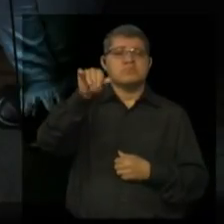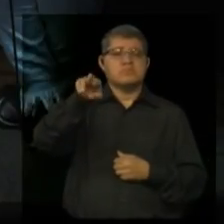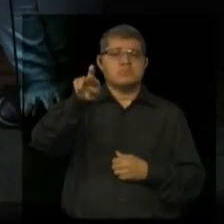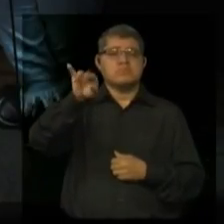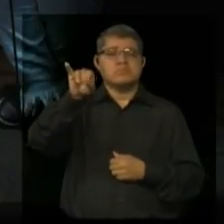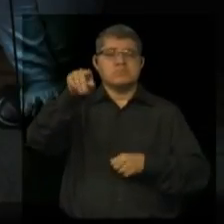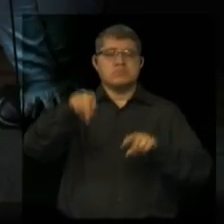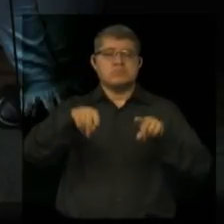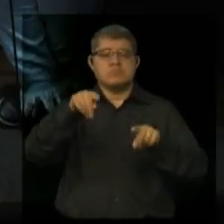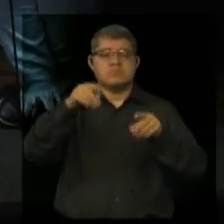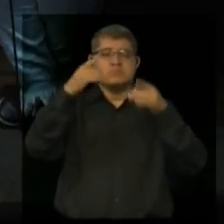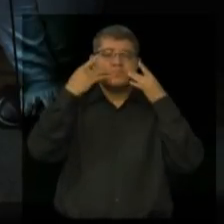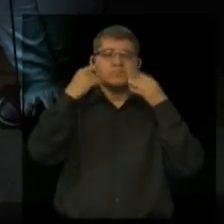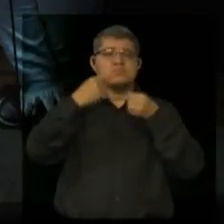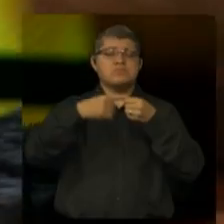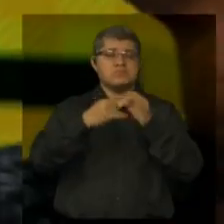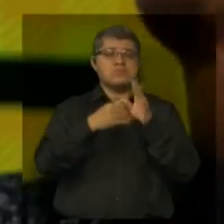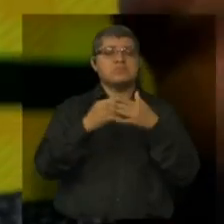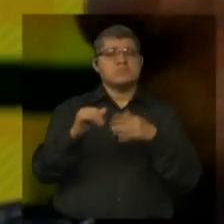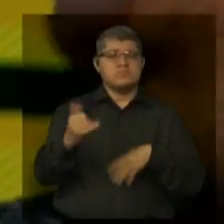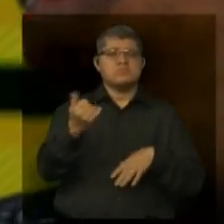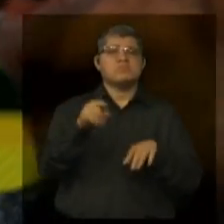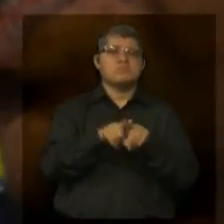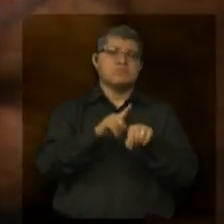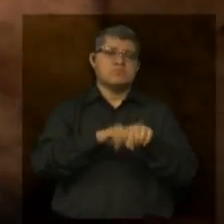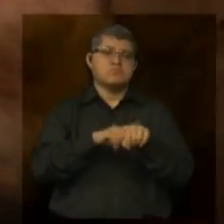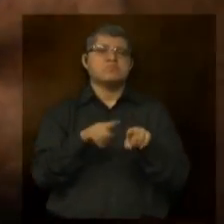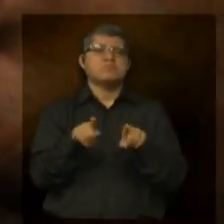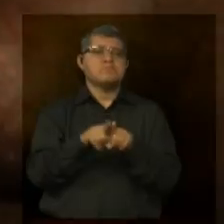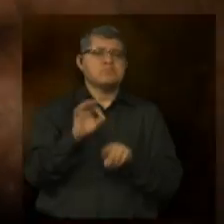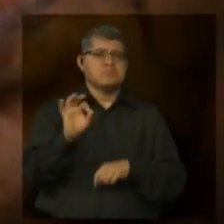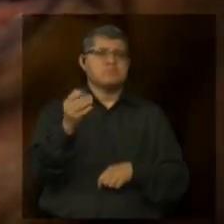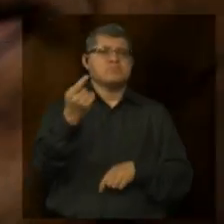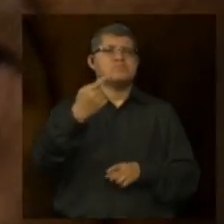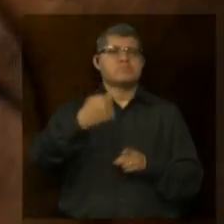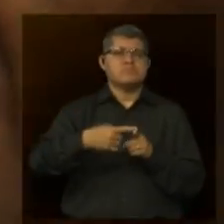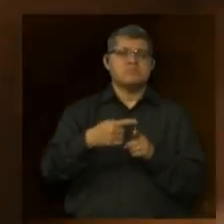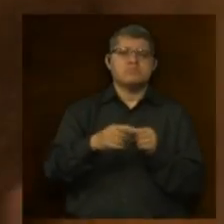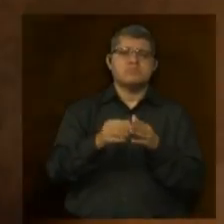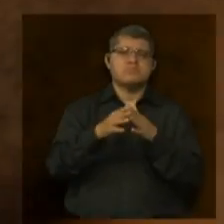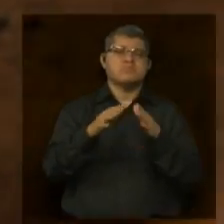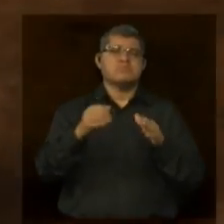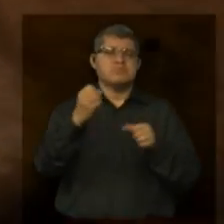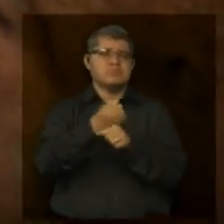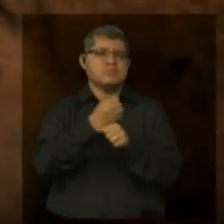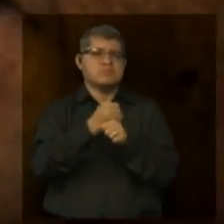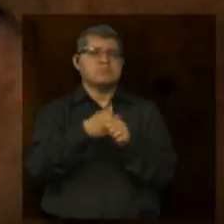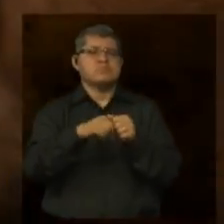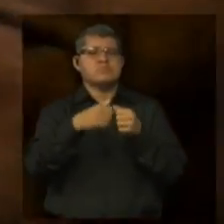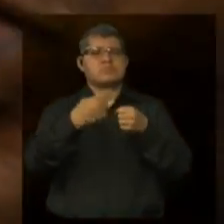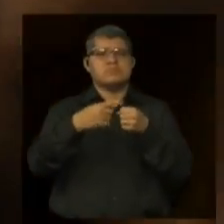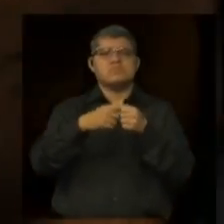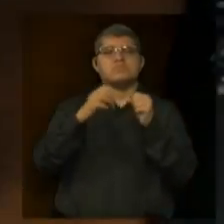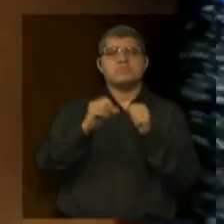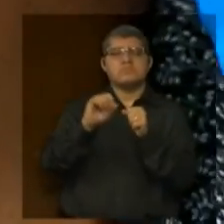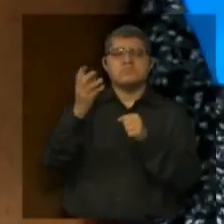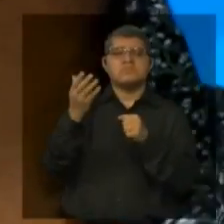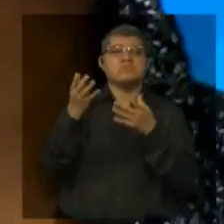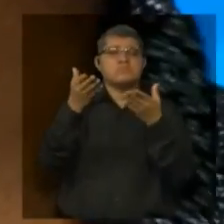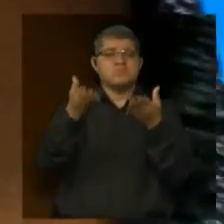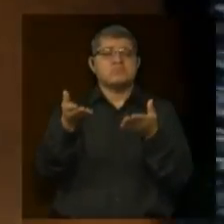classe artística de Camaçari deve aproveitar isso, não é? Porque as grandes produções da cidade podem